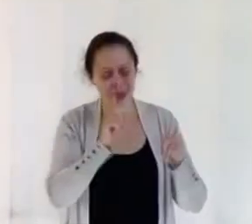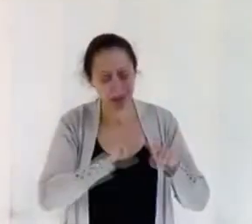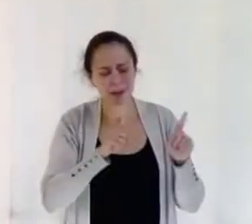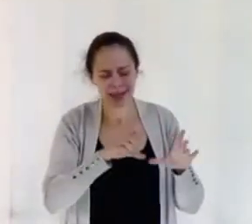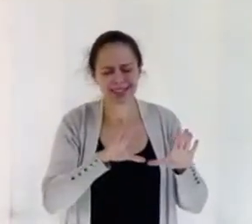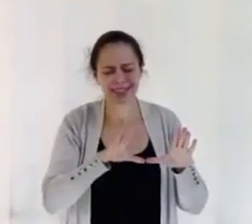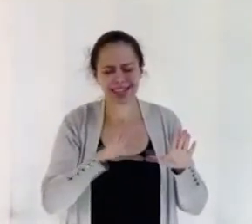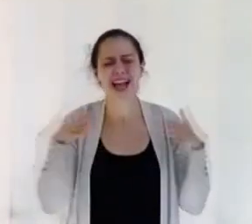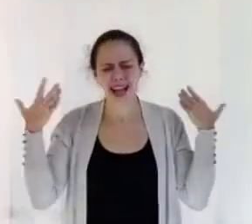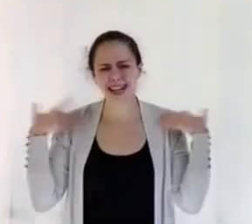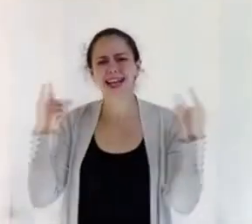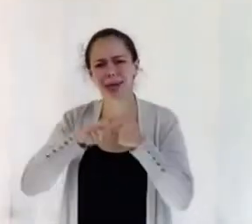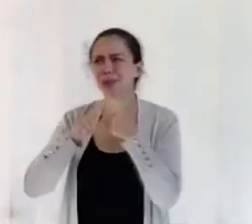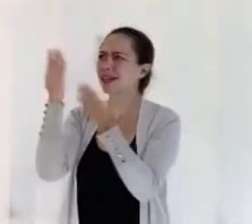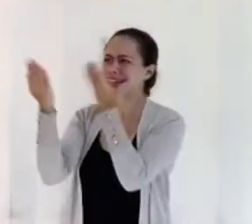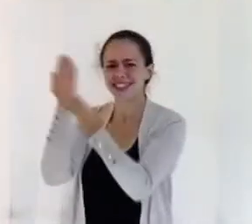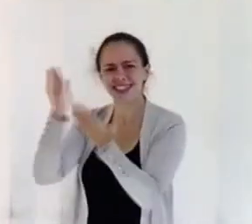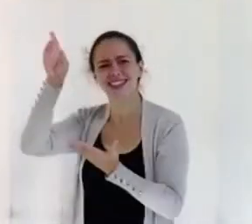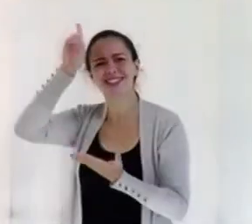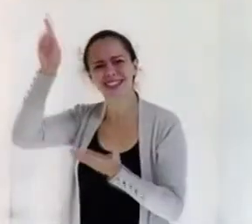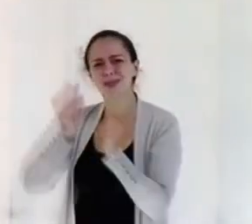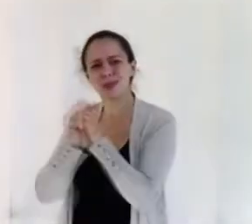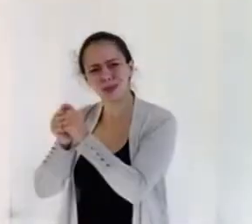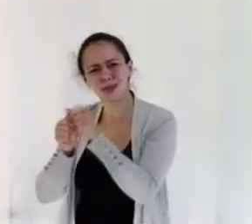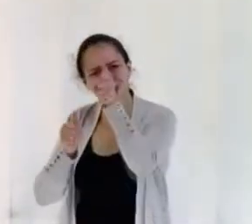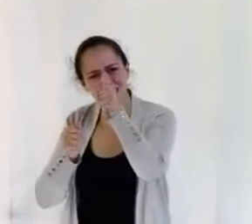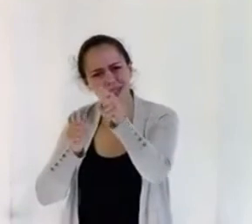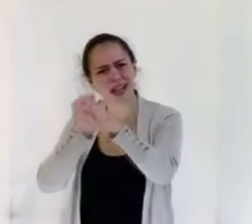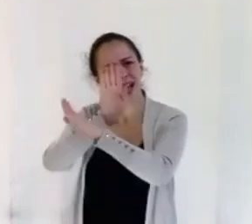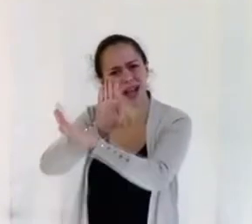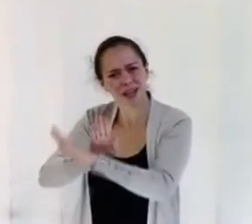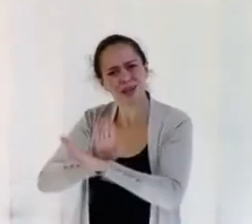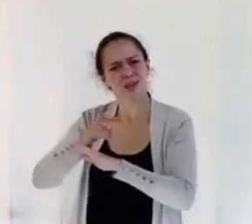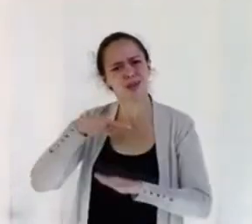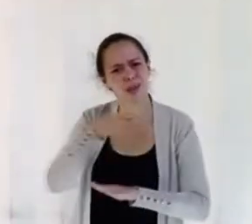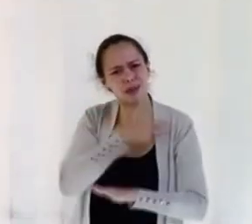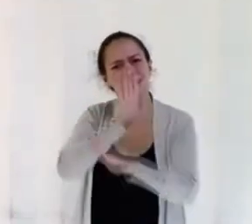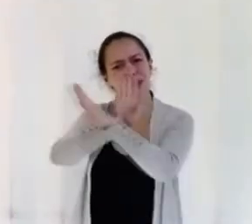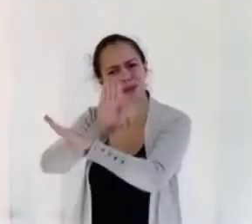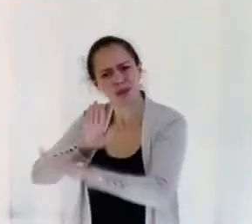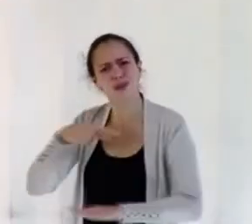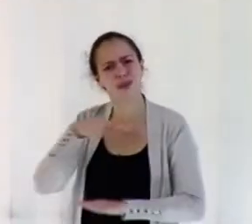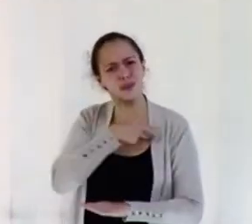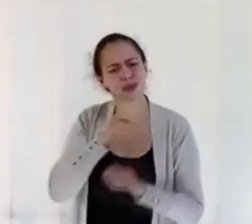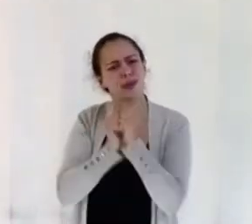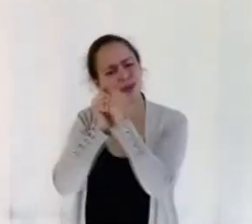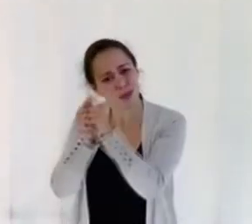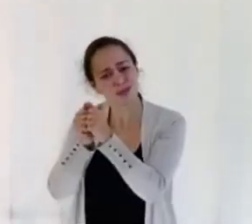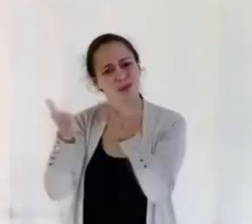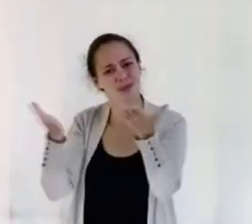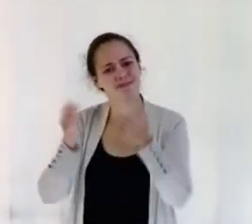Por isso, ame seus pastores, ajude seus pastores, caminhe com eles. E eu quero